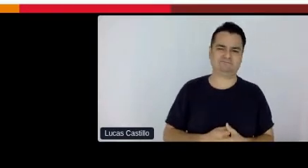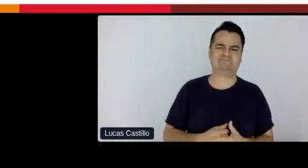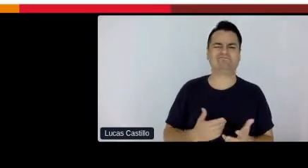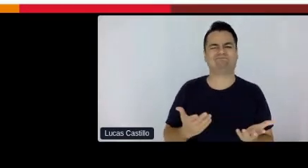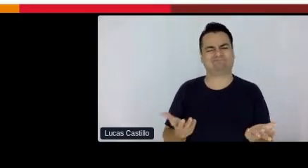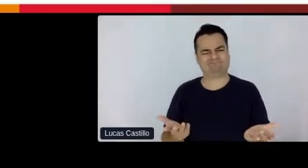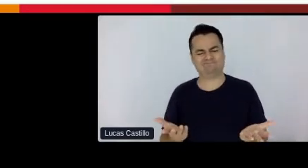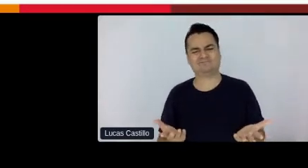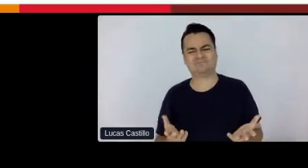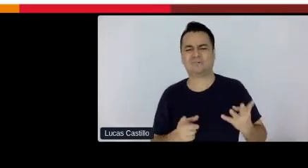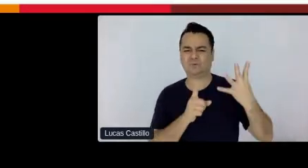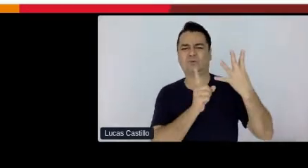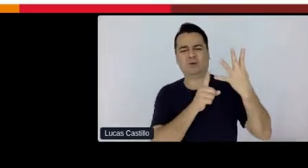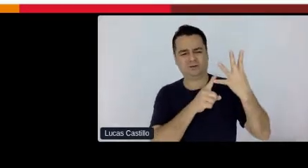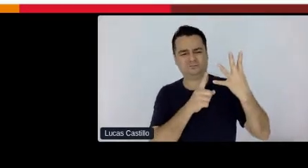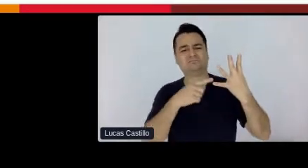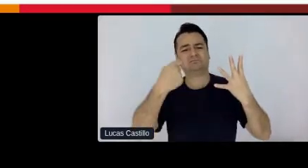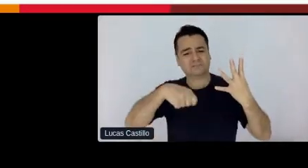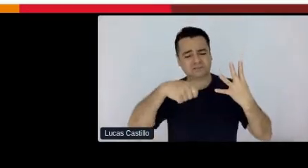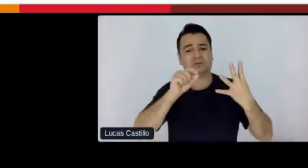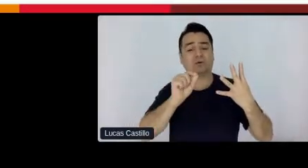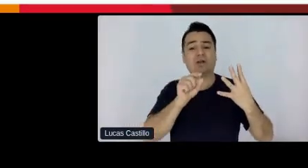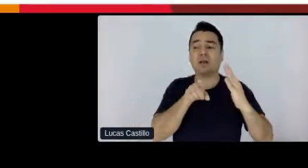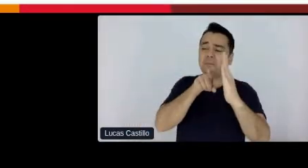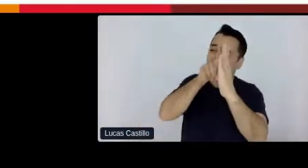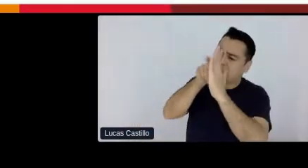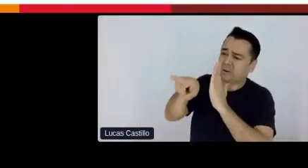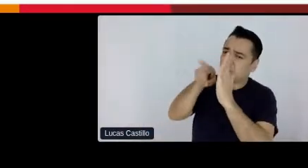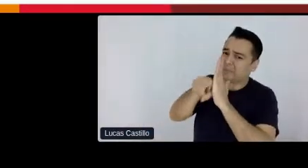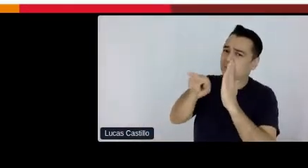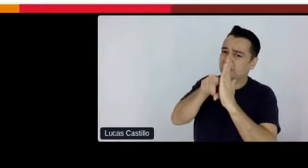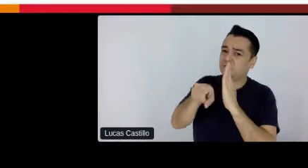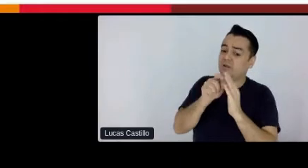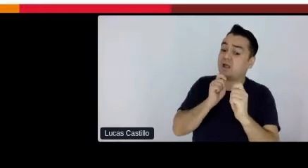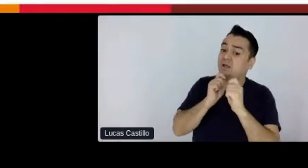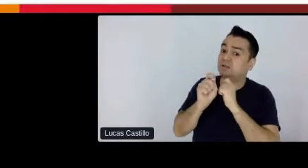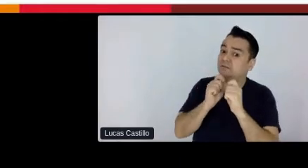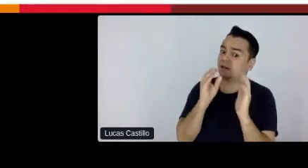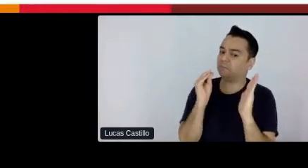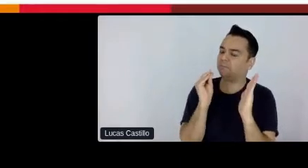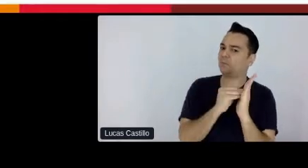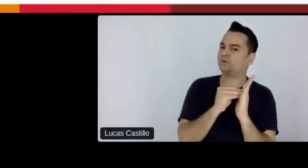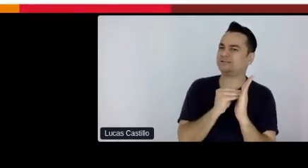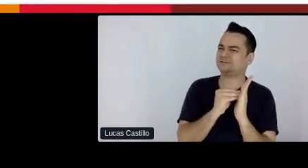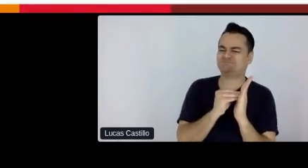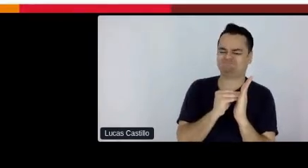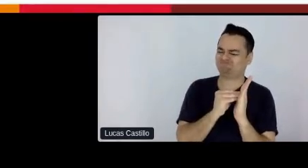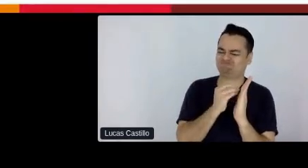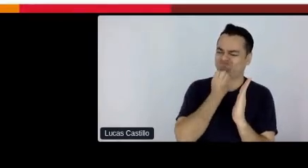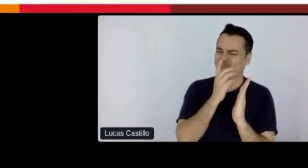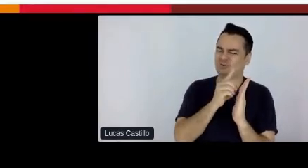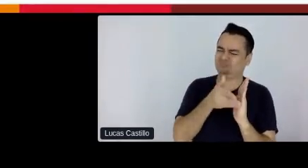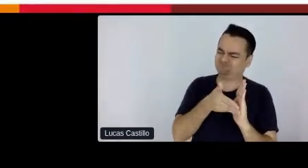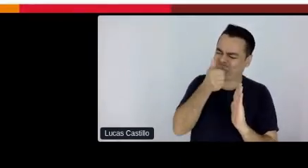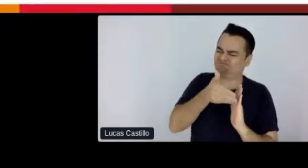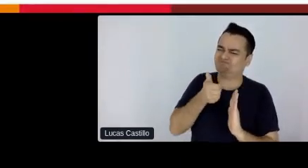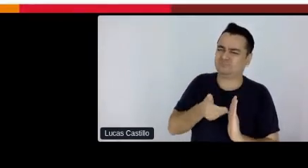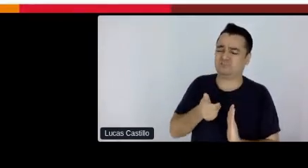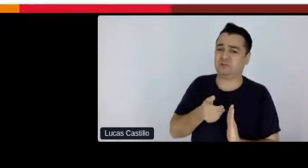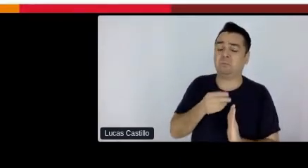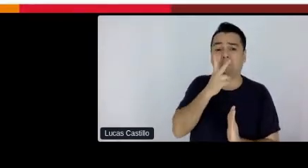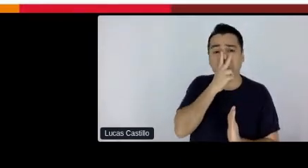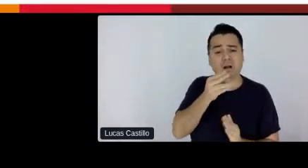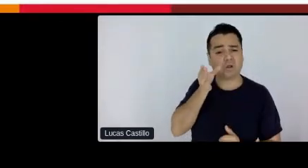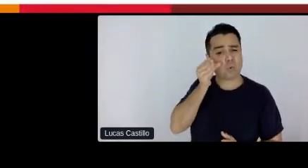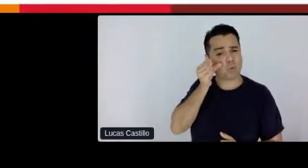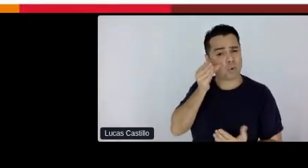gente, deve ser considerado. Existem perguntas que elas são colocadas na entrevista que elas parecem mera curiosidade. E se for curiosidade,